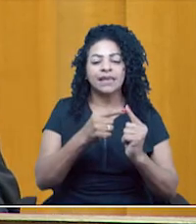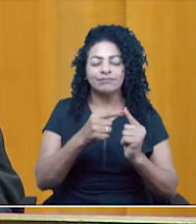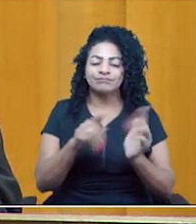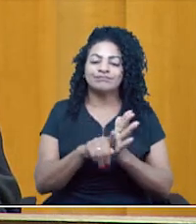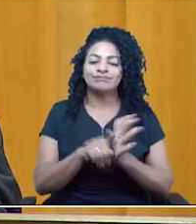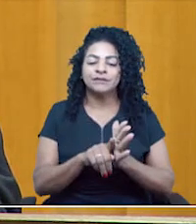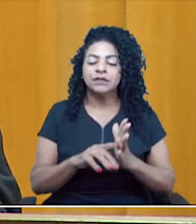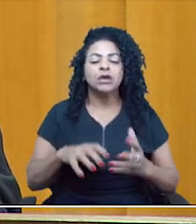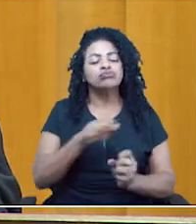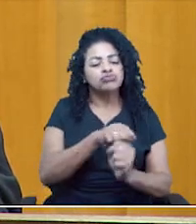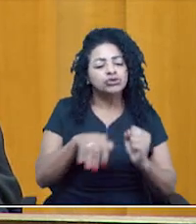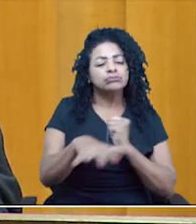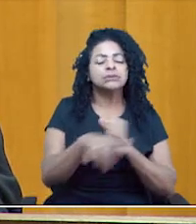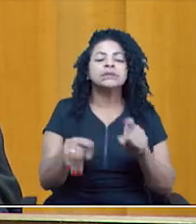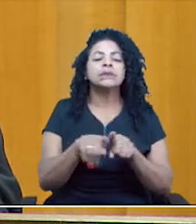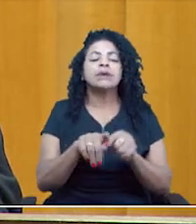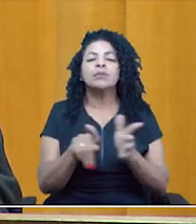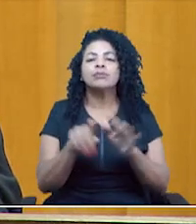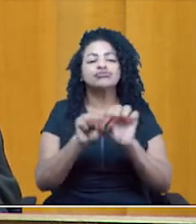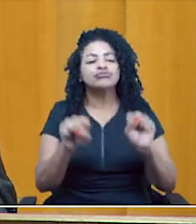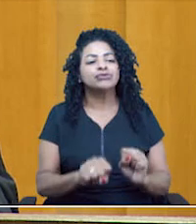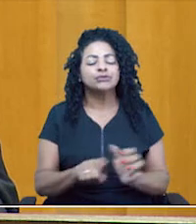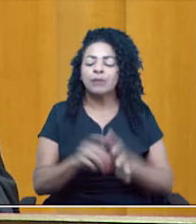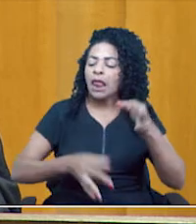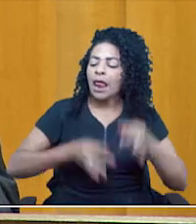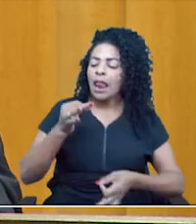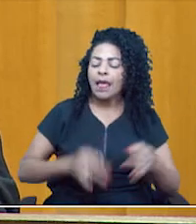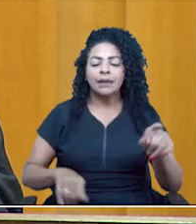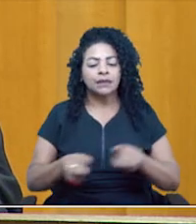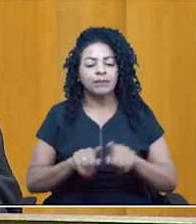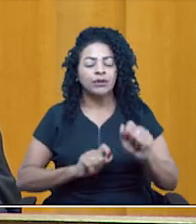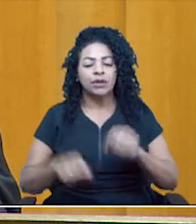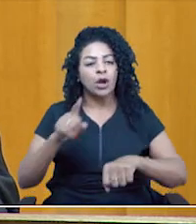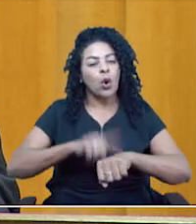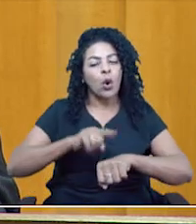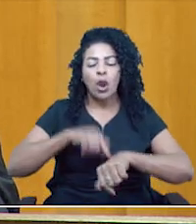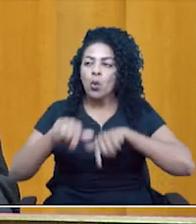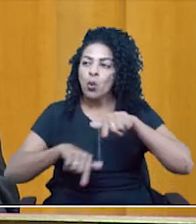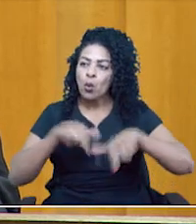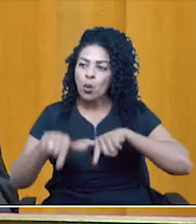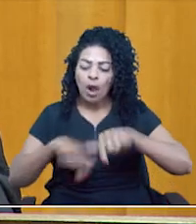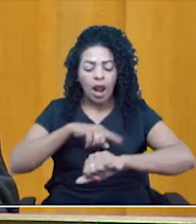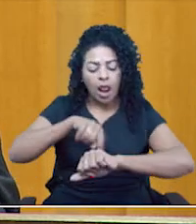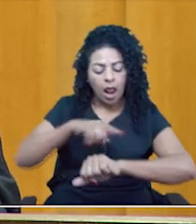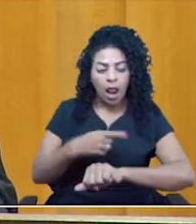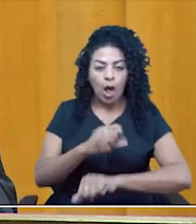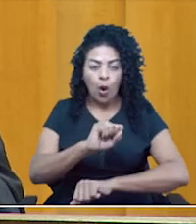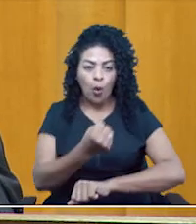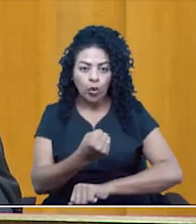no subsistema de justiça, se diluíram aquelas noções de hora-trabalho, aquela noção de 8 às 12, 14 às